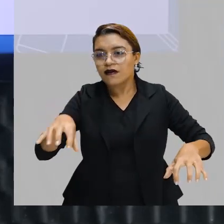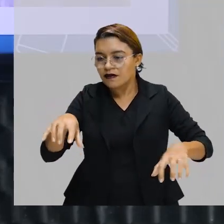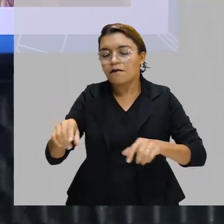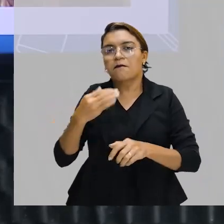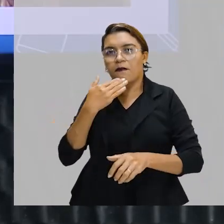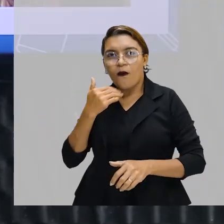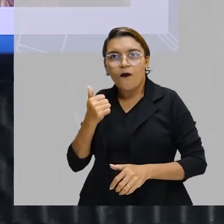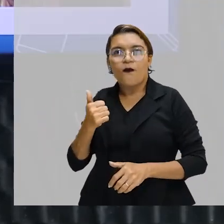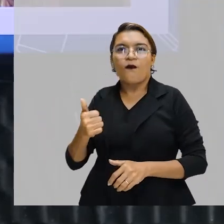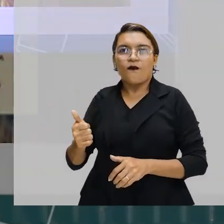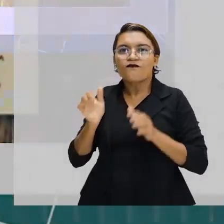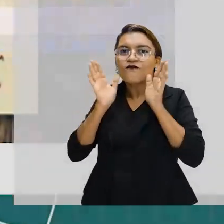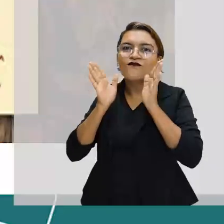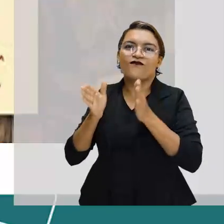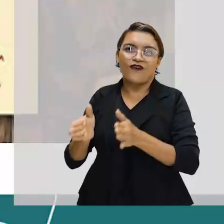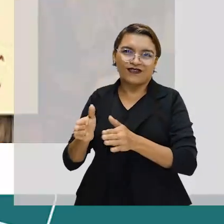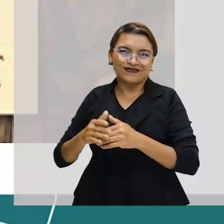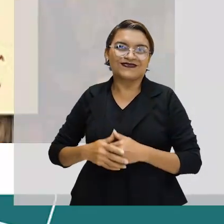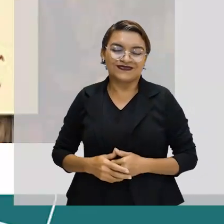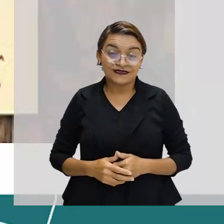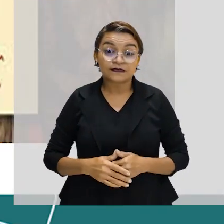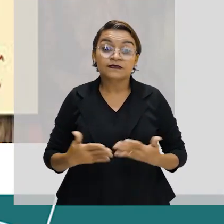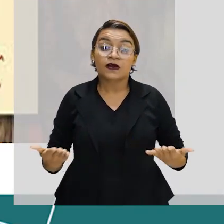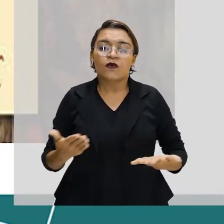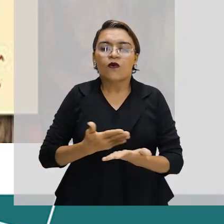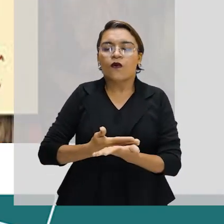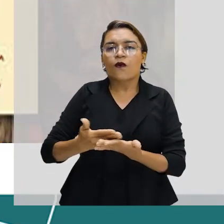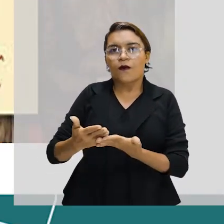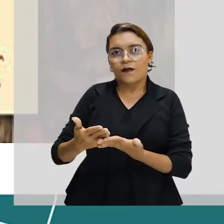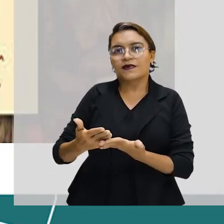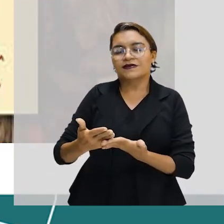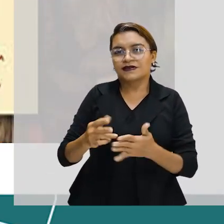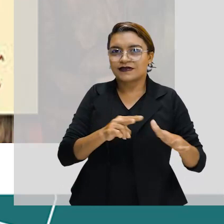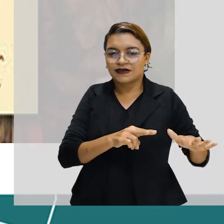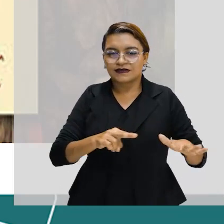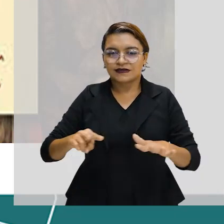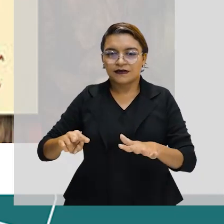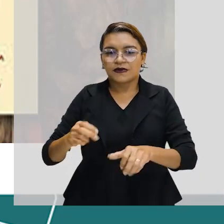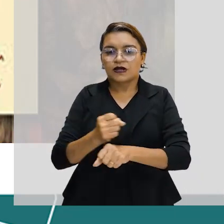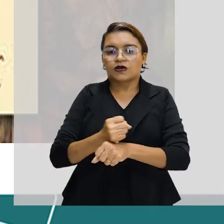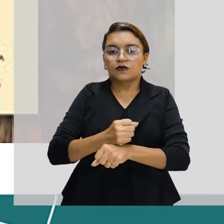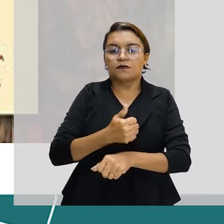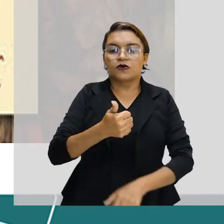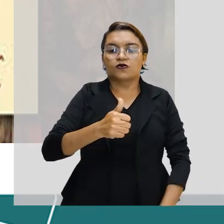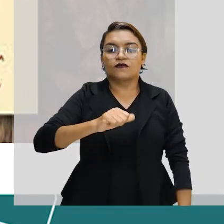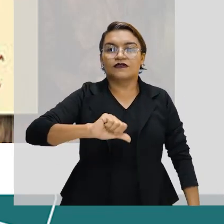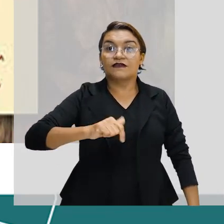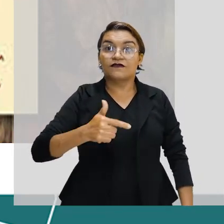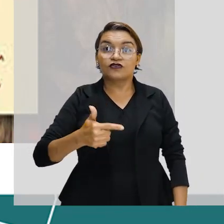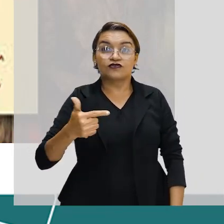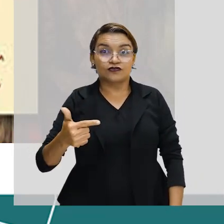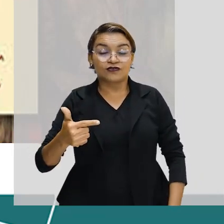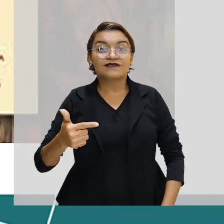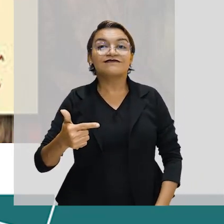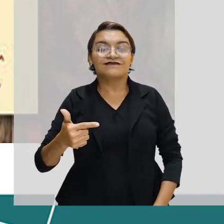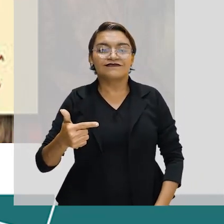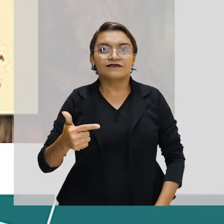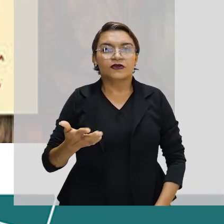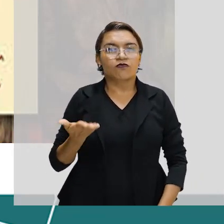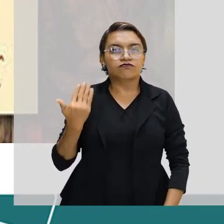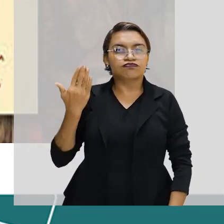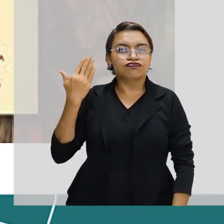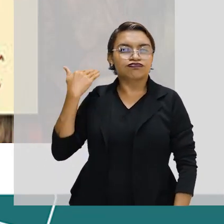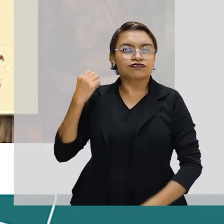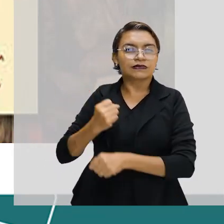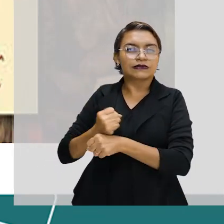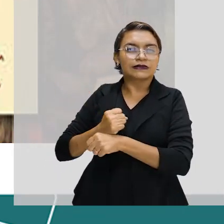nós. Bom, começando na semana de 22, nós estamos em 2022, então, gente, há 100 anos